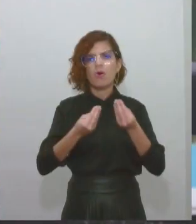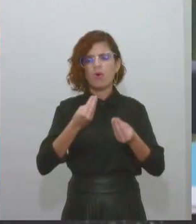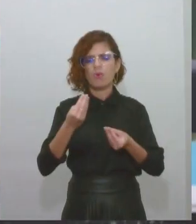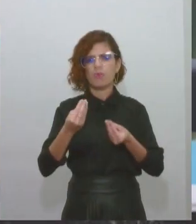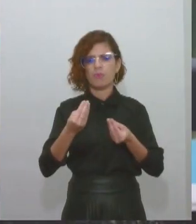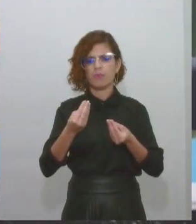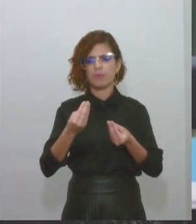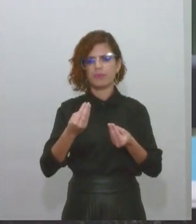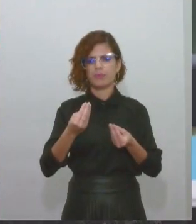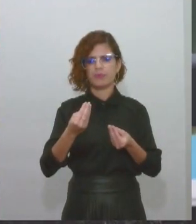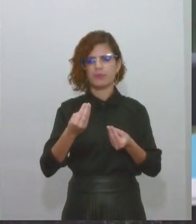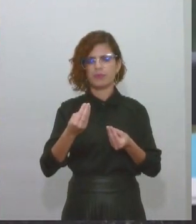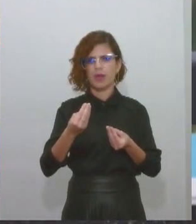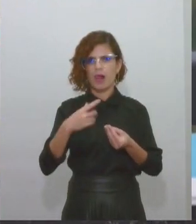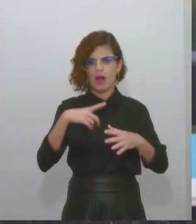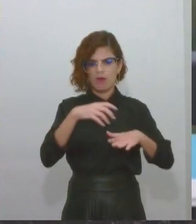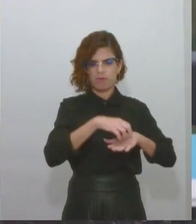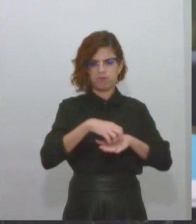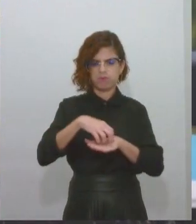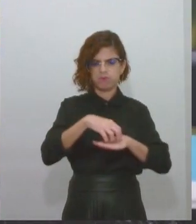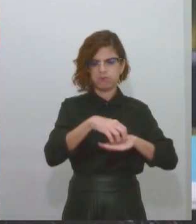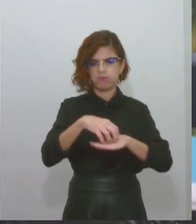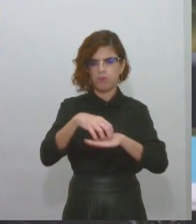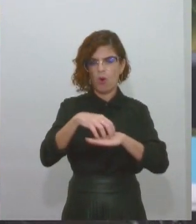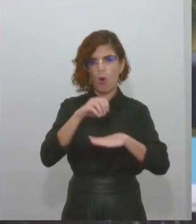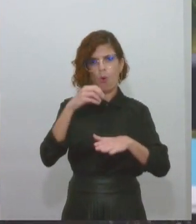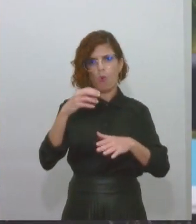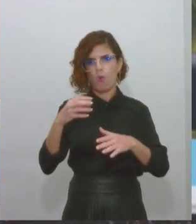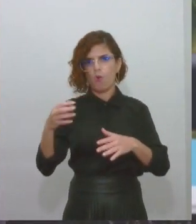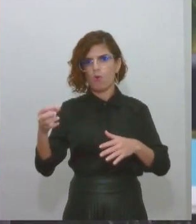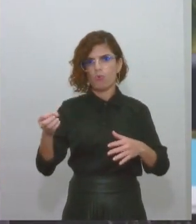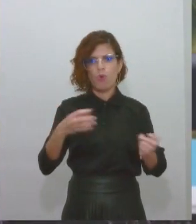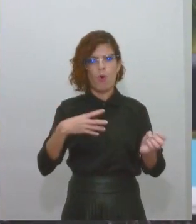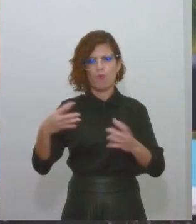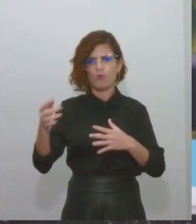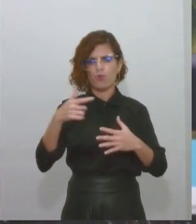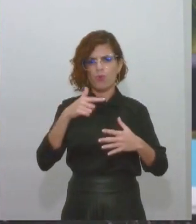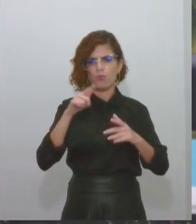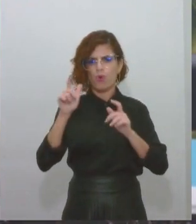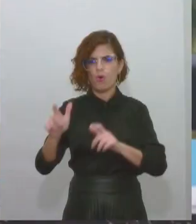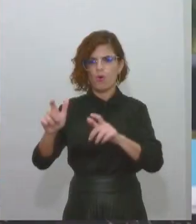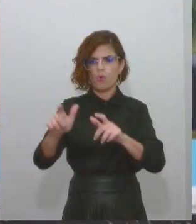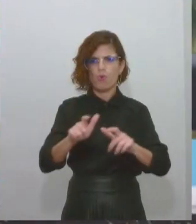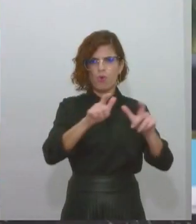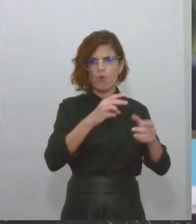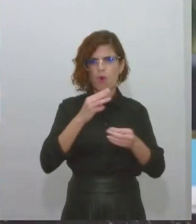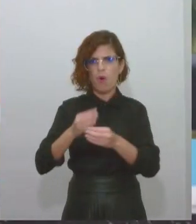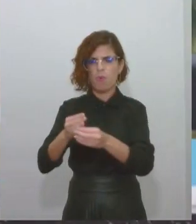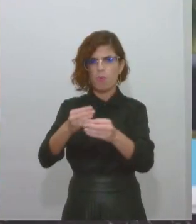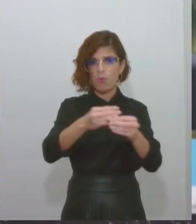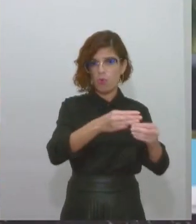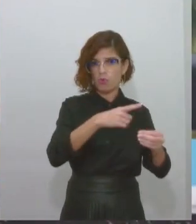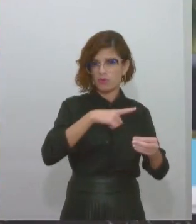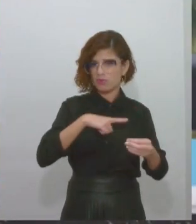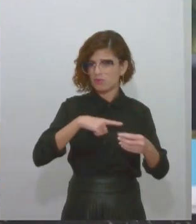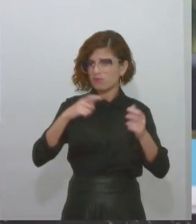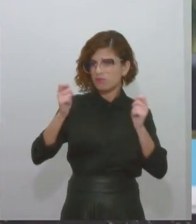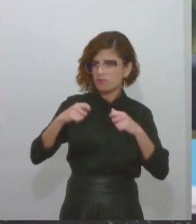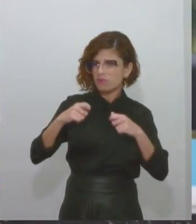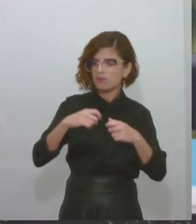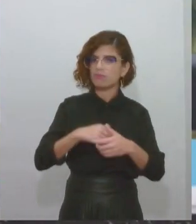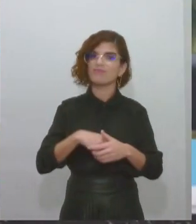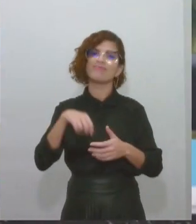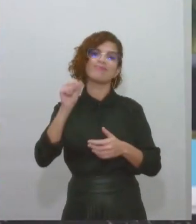essa van ou outras dessas atingir as outras comunidades nos municípios? Sim, justamente a van chegou para isso, para